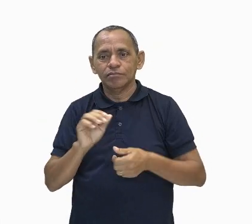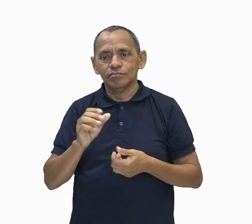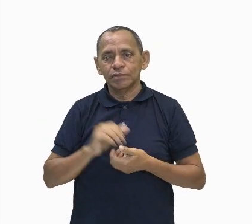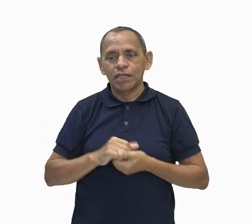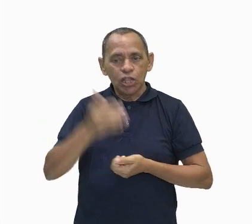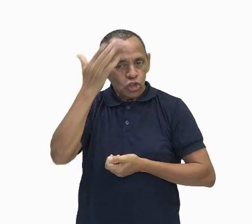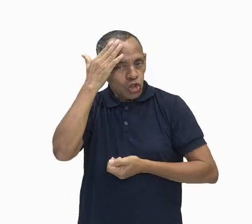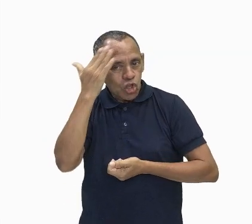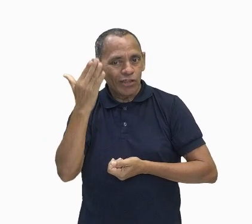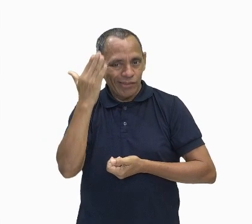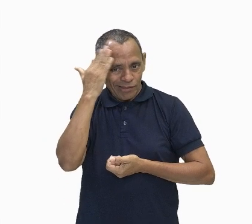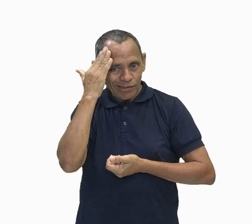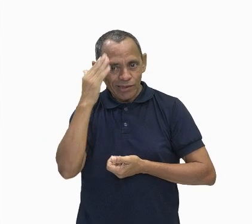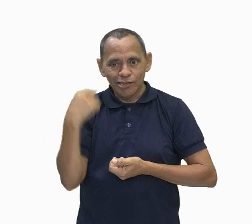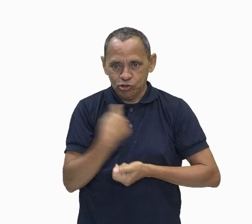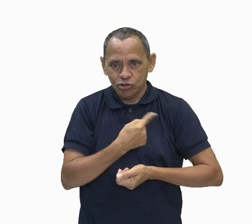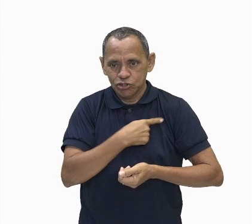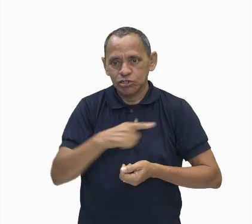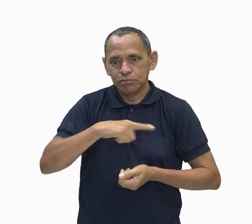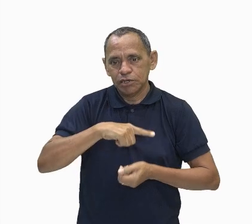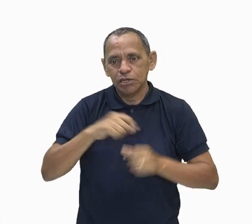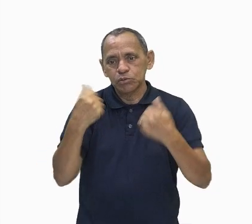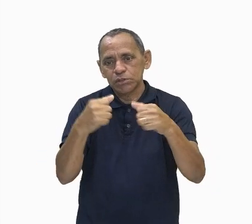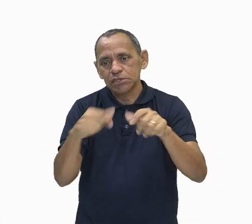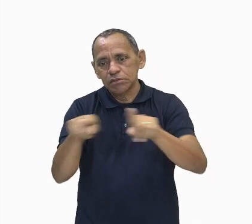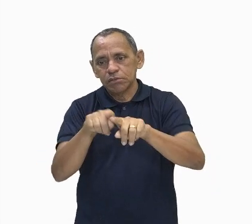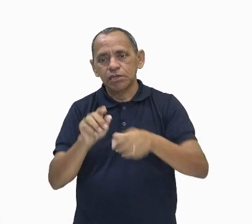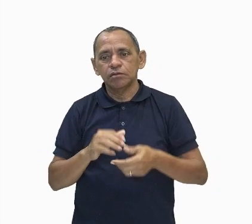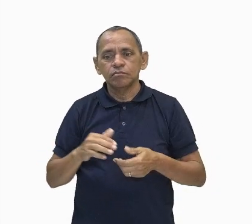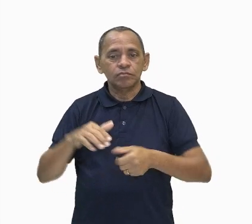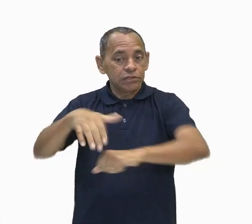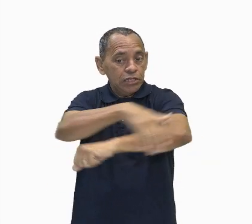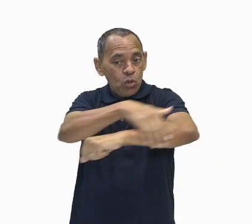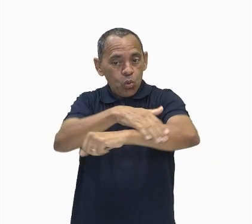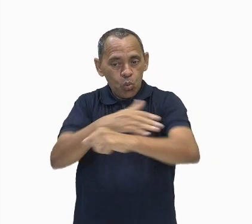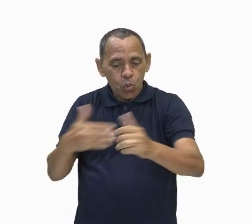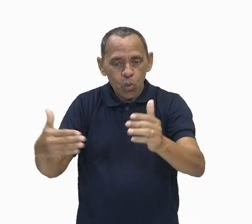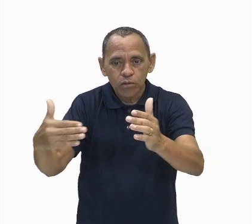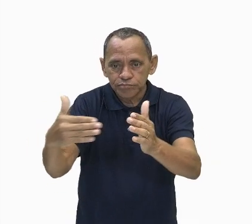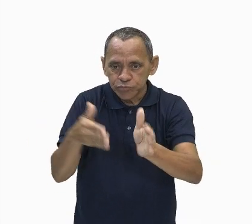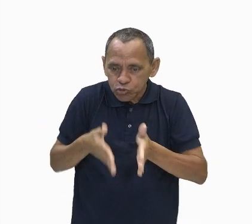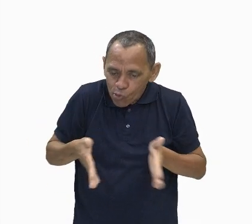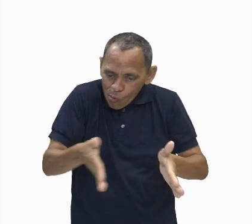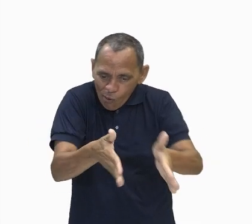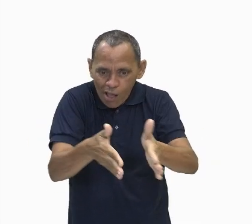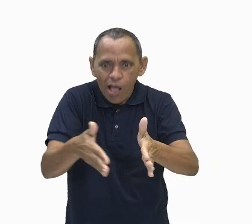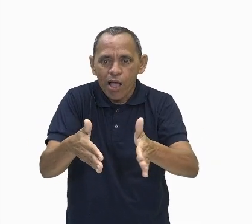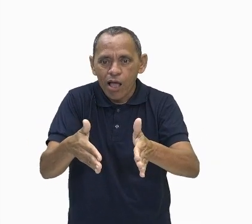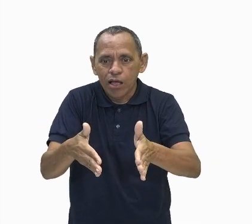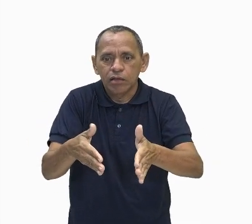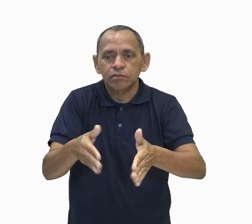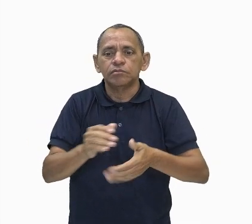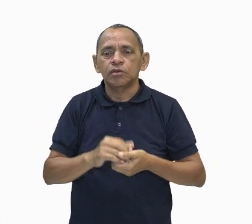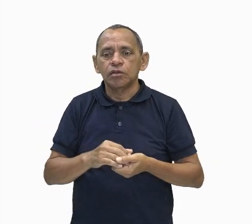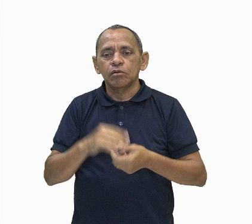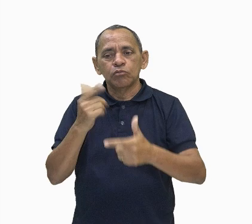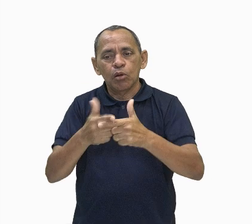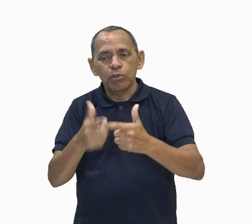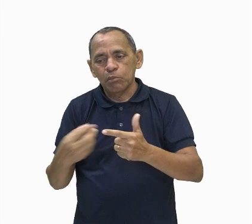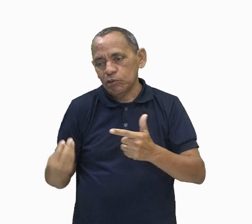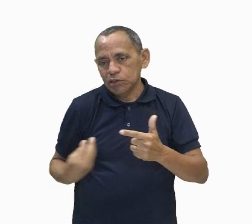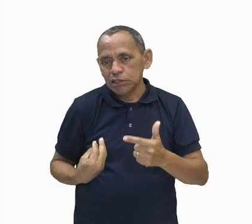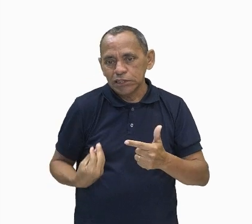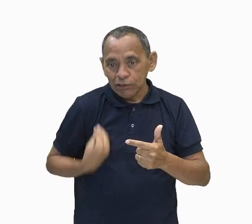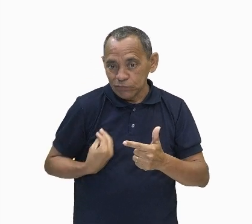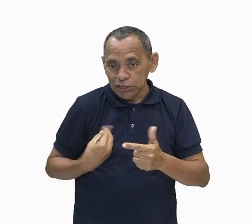um problema. Também temos o meio do caminho, representando um momento importante da vida, ali ao longo da vida, né?